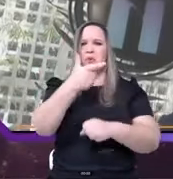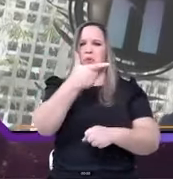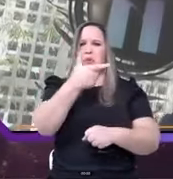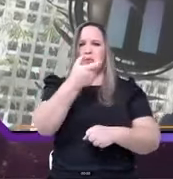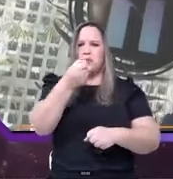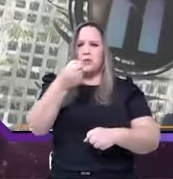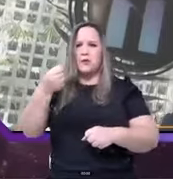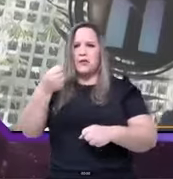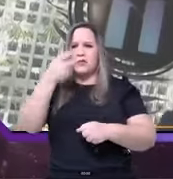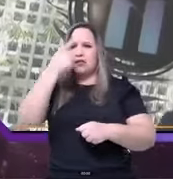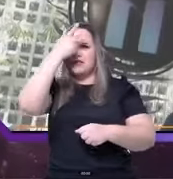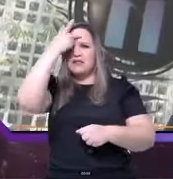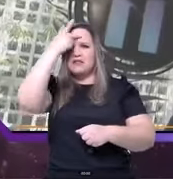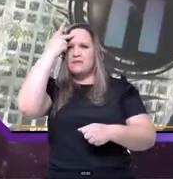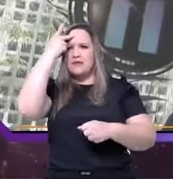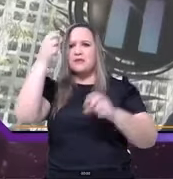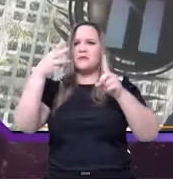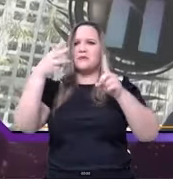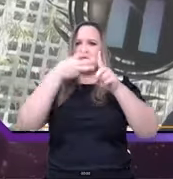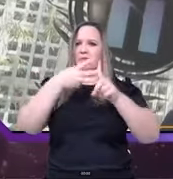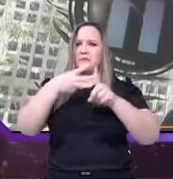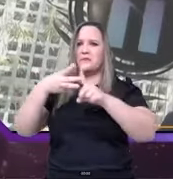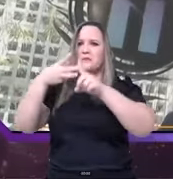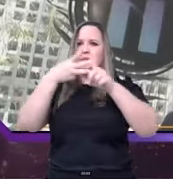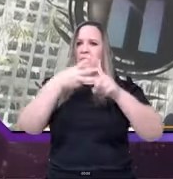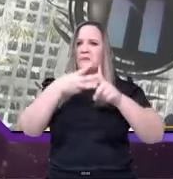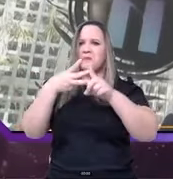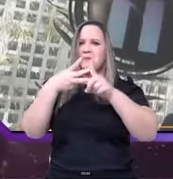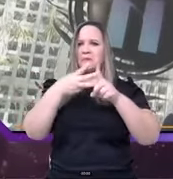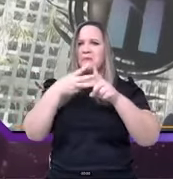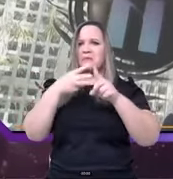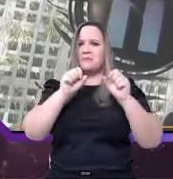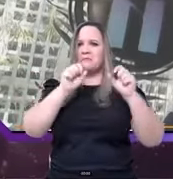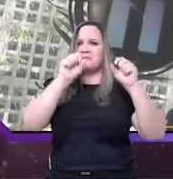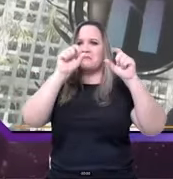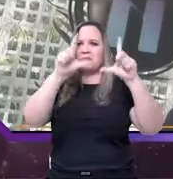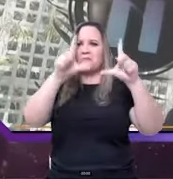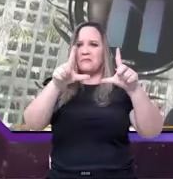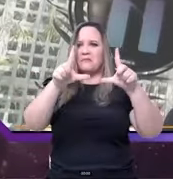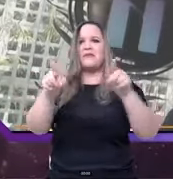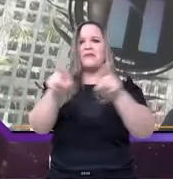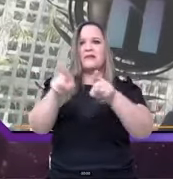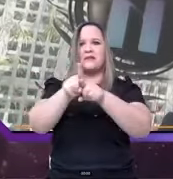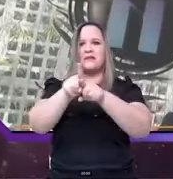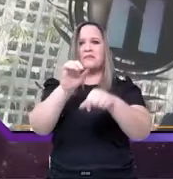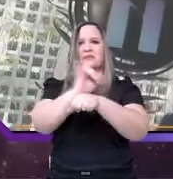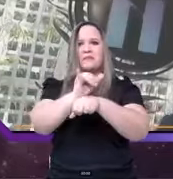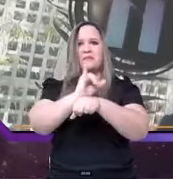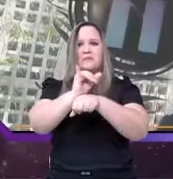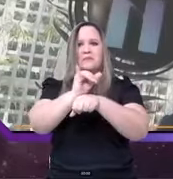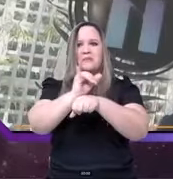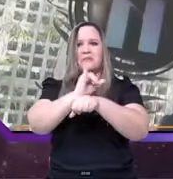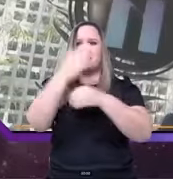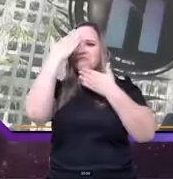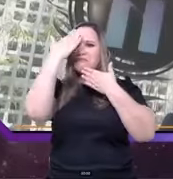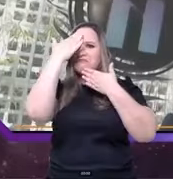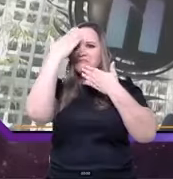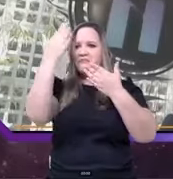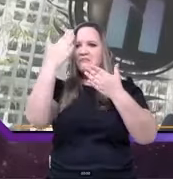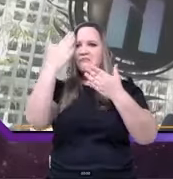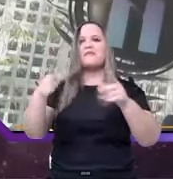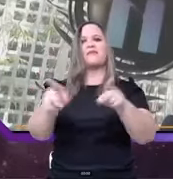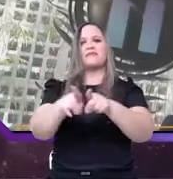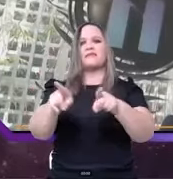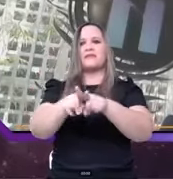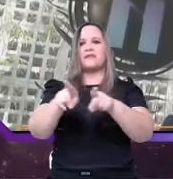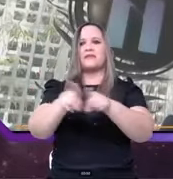entre o WebEx e a nossa plataforma oficial no YouTube. Gostaria de dar também as boas-vindas à